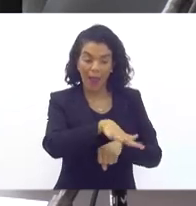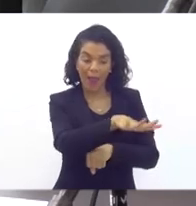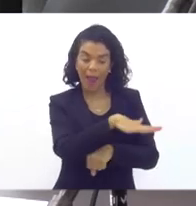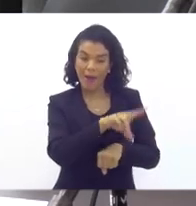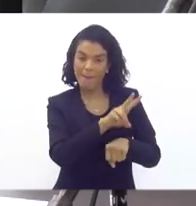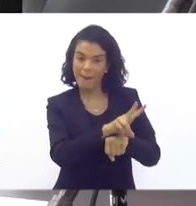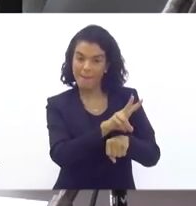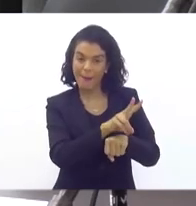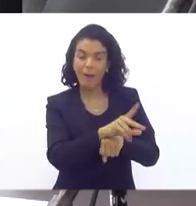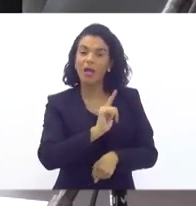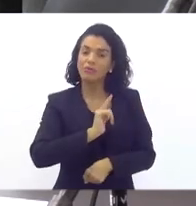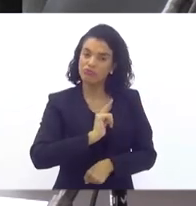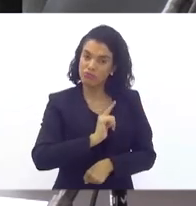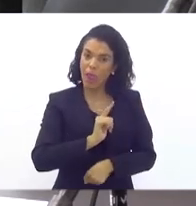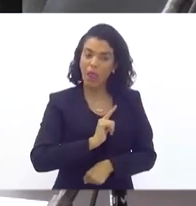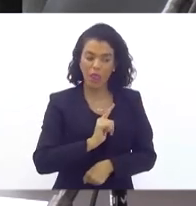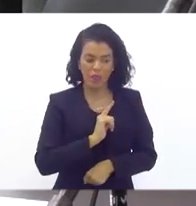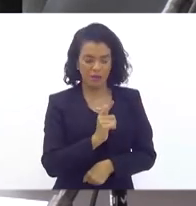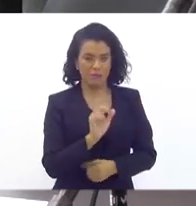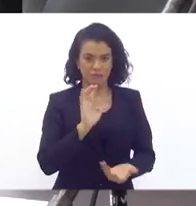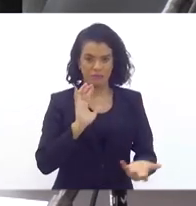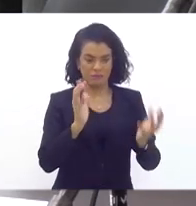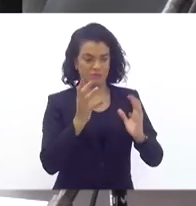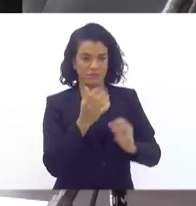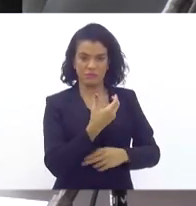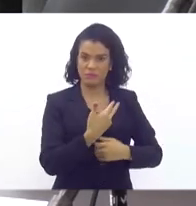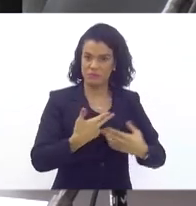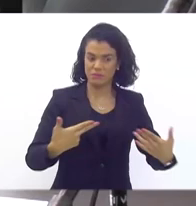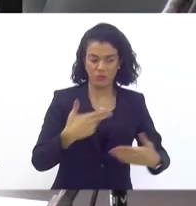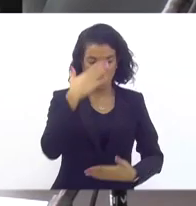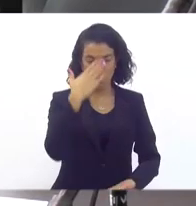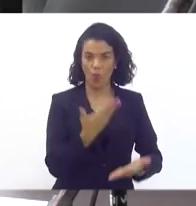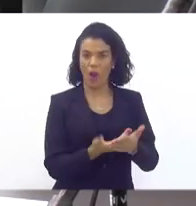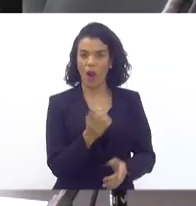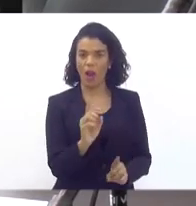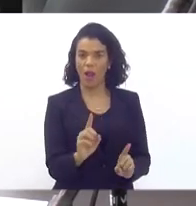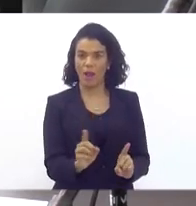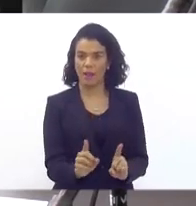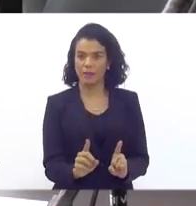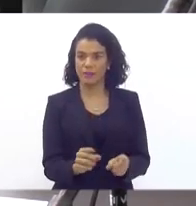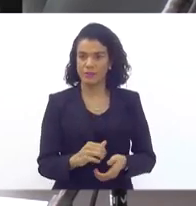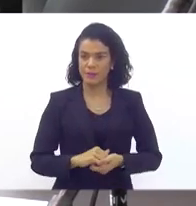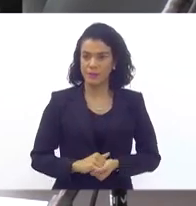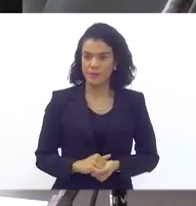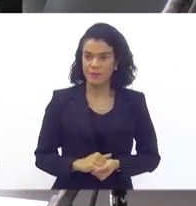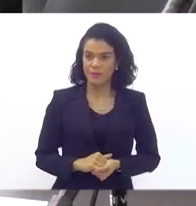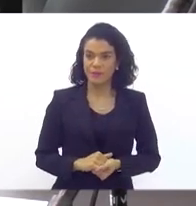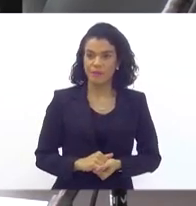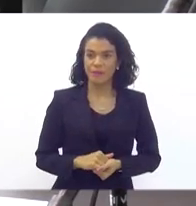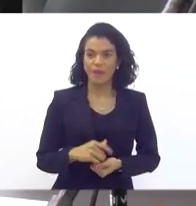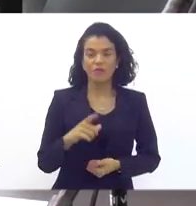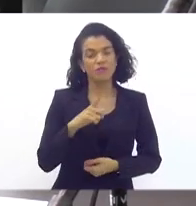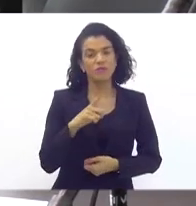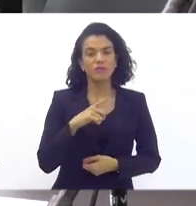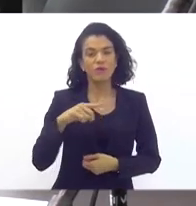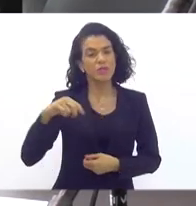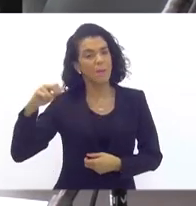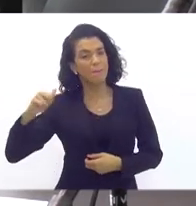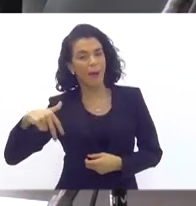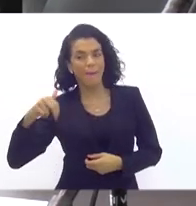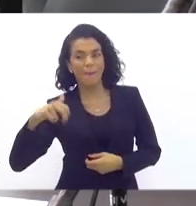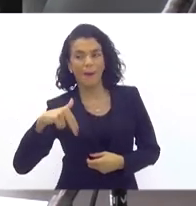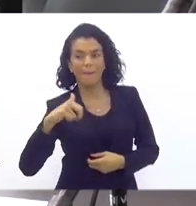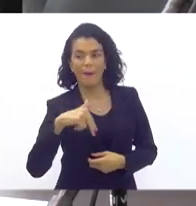acontece coisas que a gente não acredita você passa numa determinada região